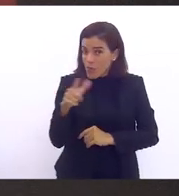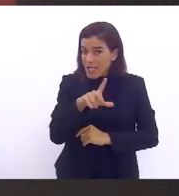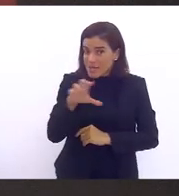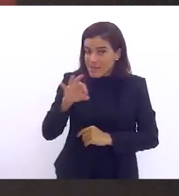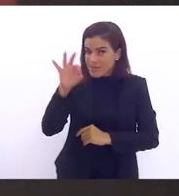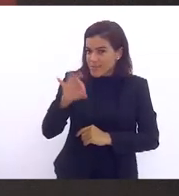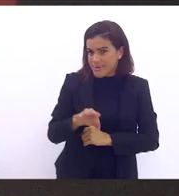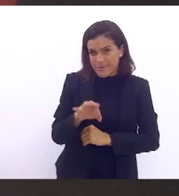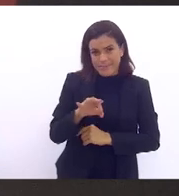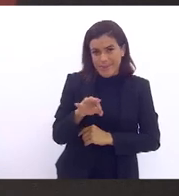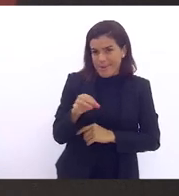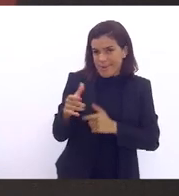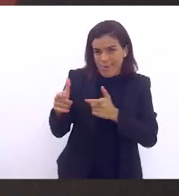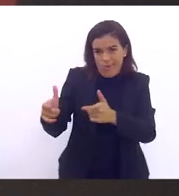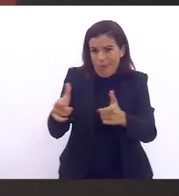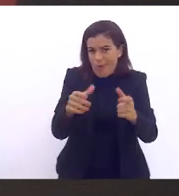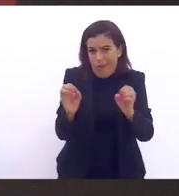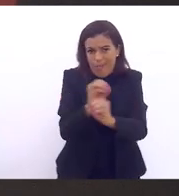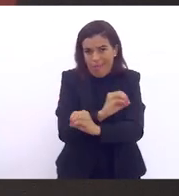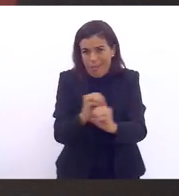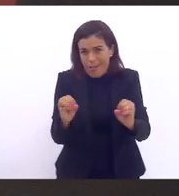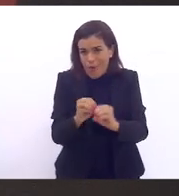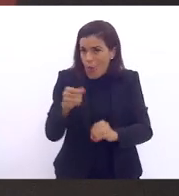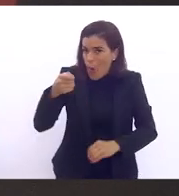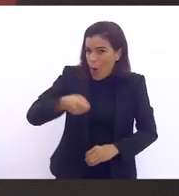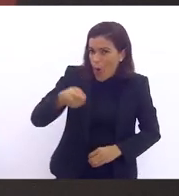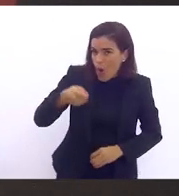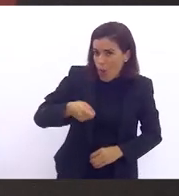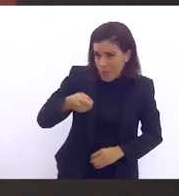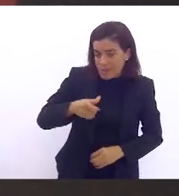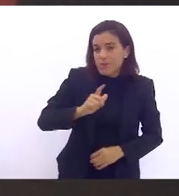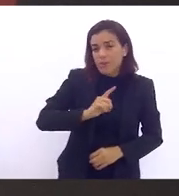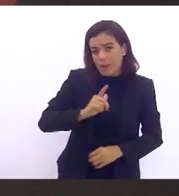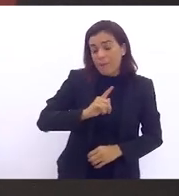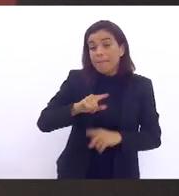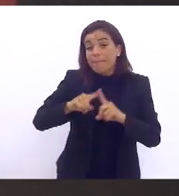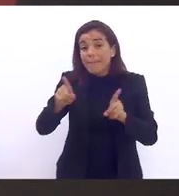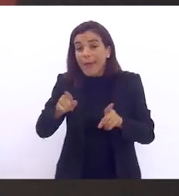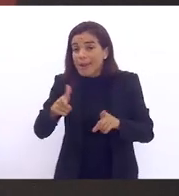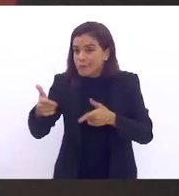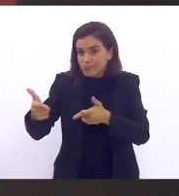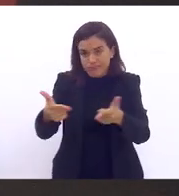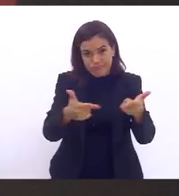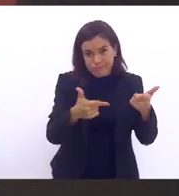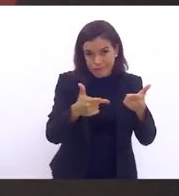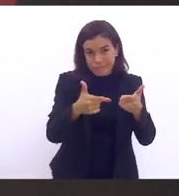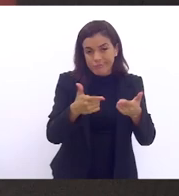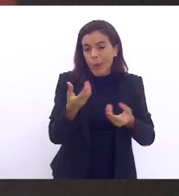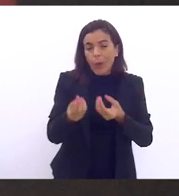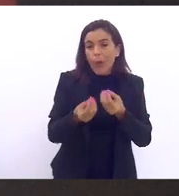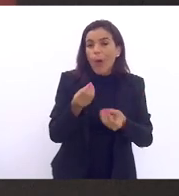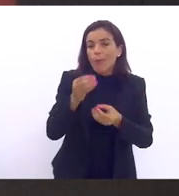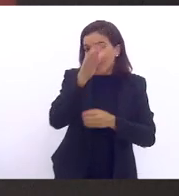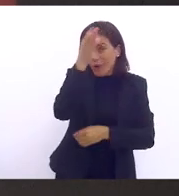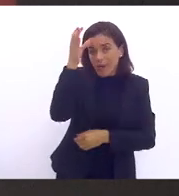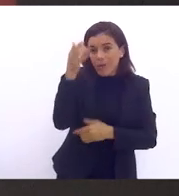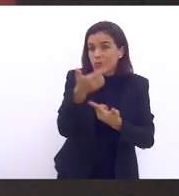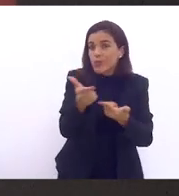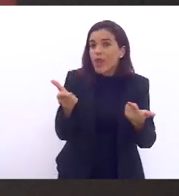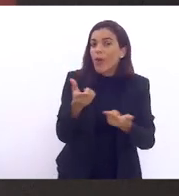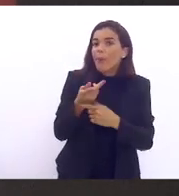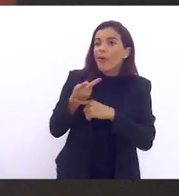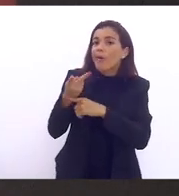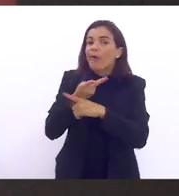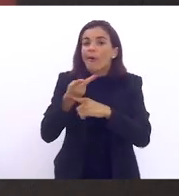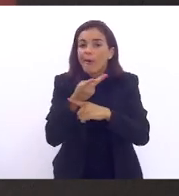em nenhum lugar do mundo tem obrigação de usar tag mais não é 100% isso acontece como é que eu trato o cliente que não tem então nós colocamos ali